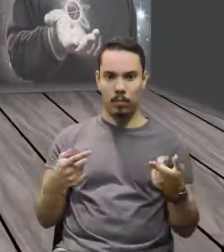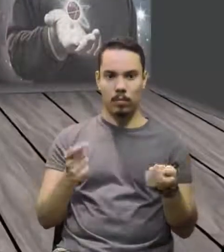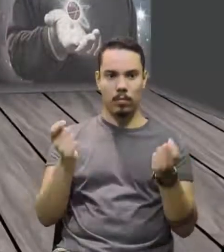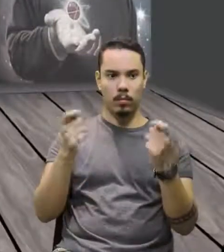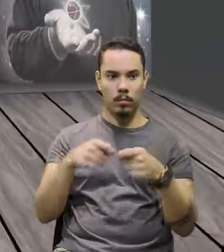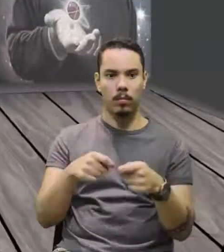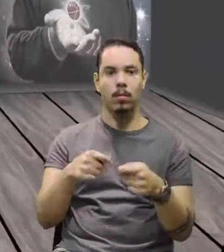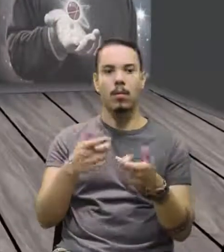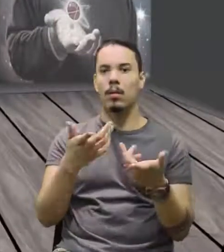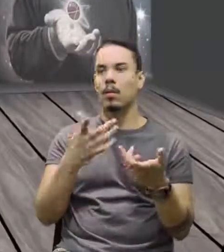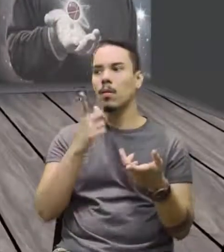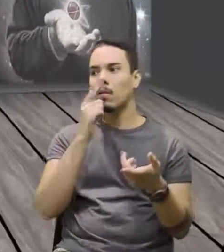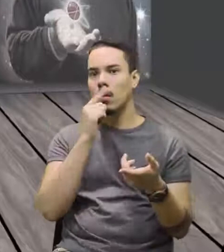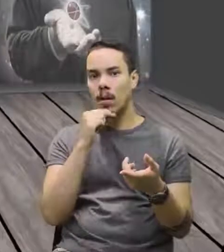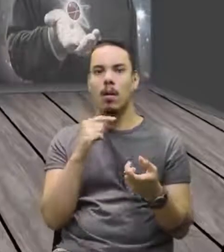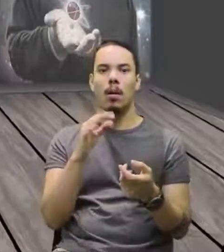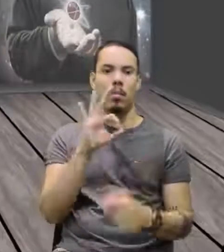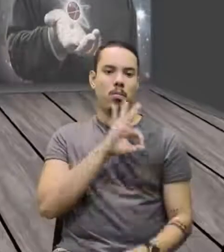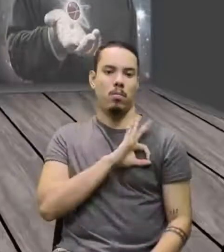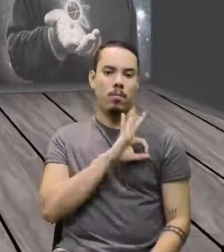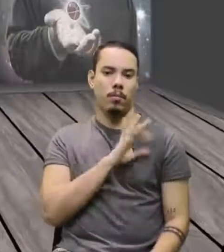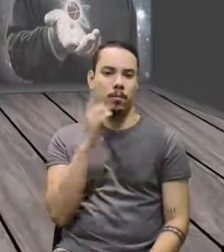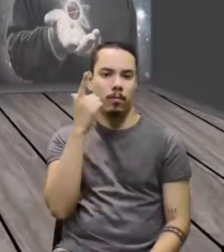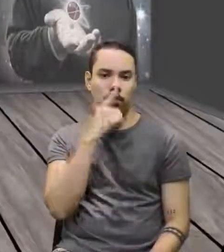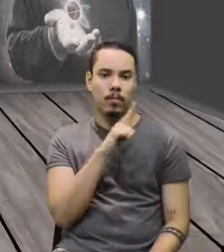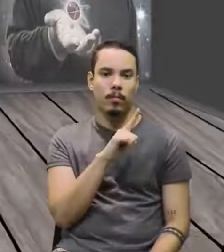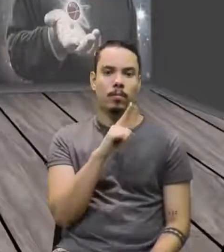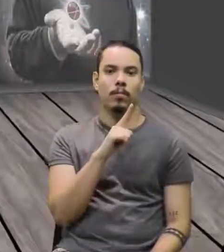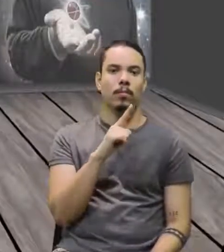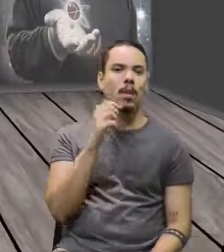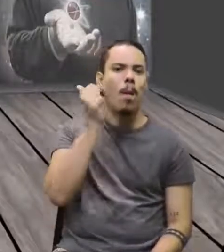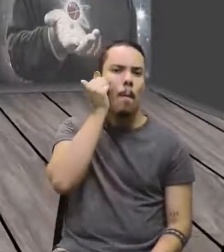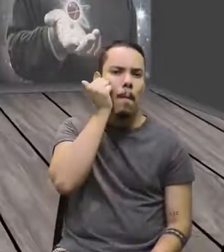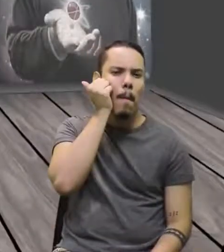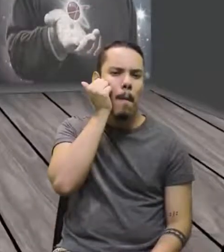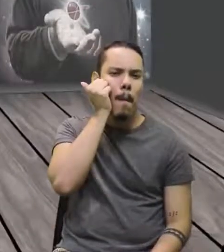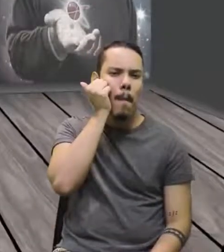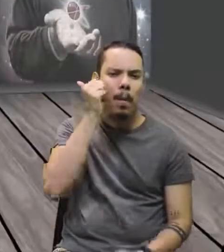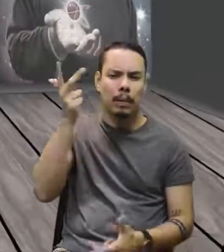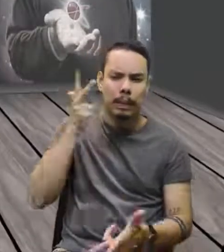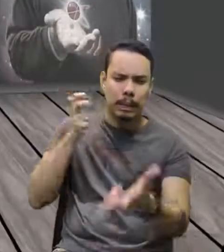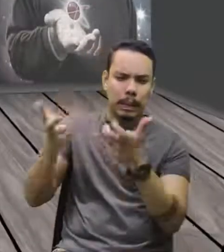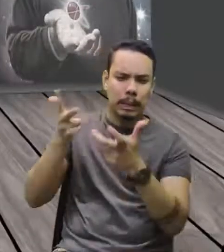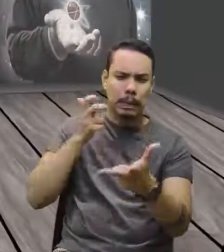filtrar áudio, até a Polícia Federal consegue filtrar vários tipos de áudios, mesmo quase